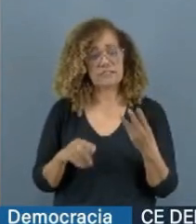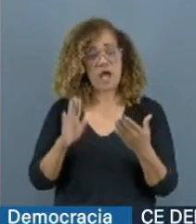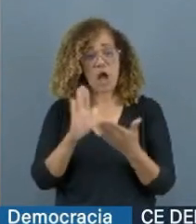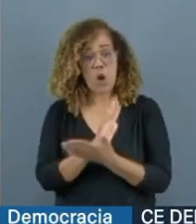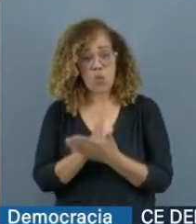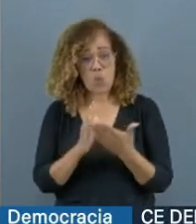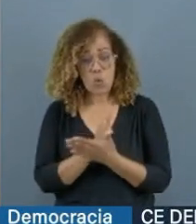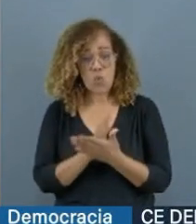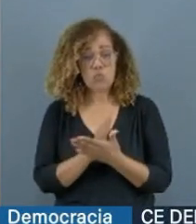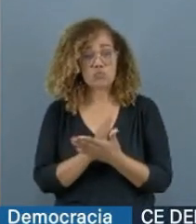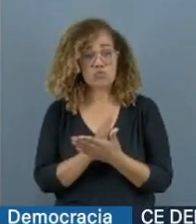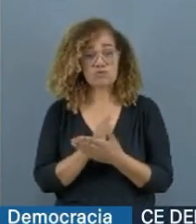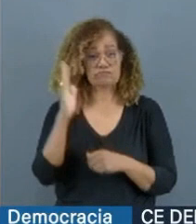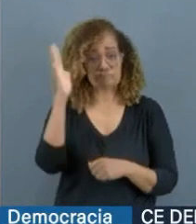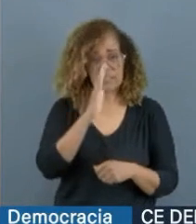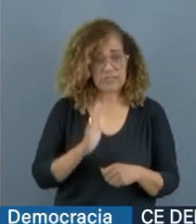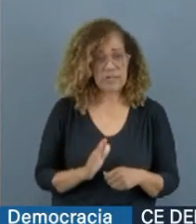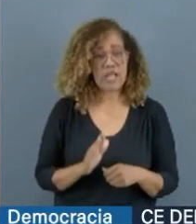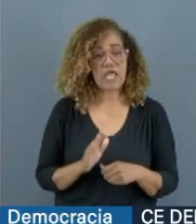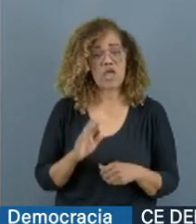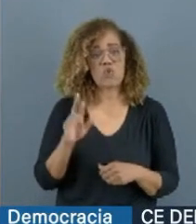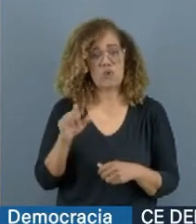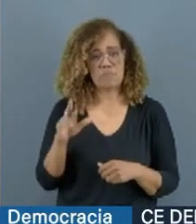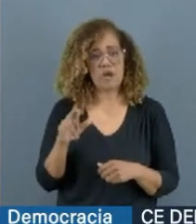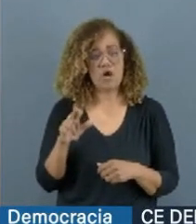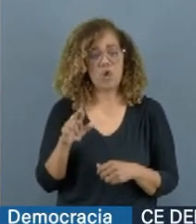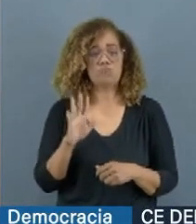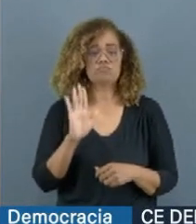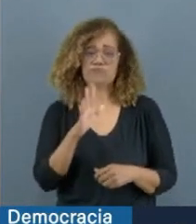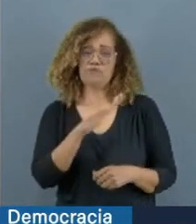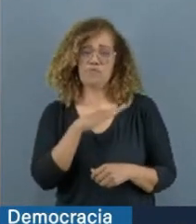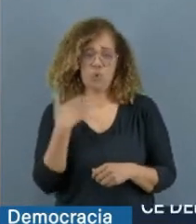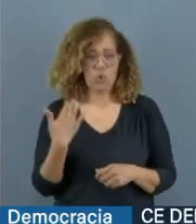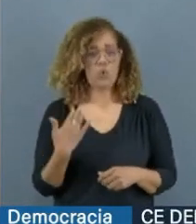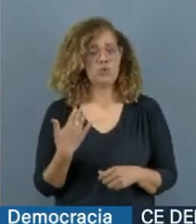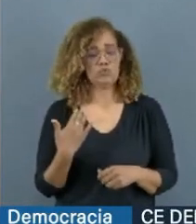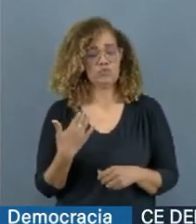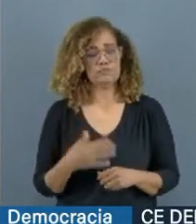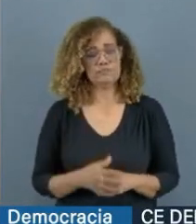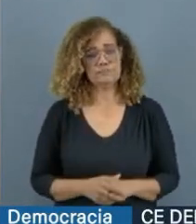Alguns apenas dos brasileiros, irmãos nossos, que foram mortos, o senador Petecão,